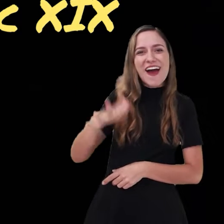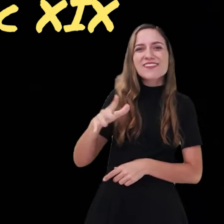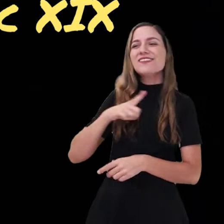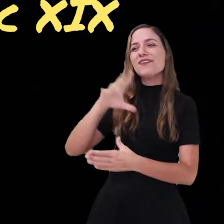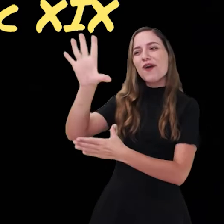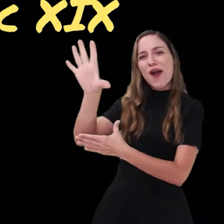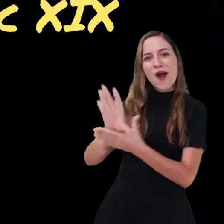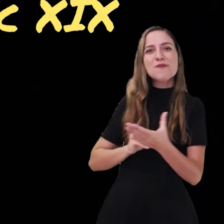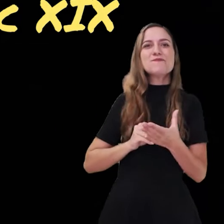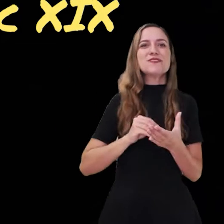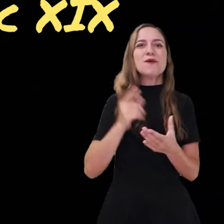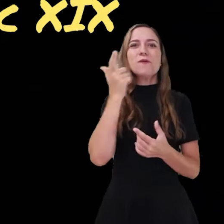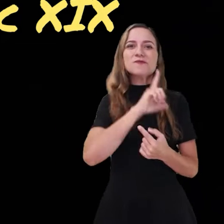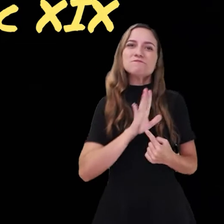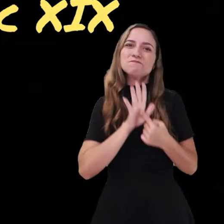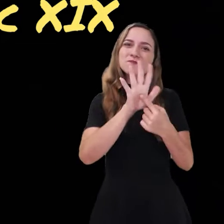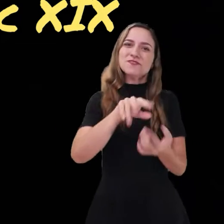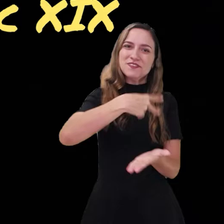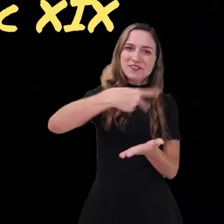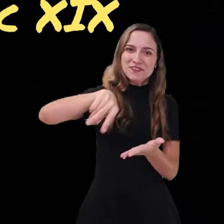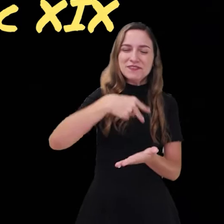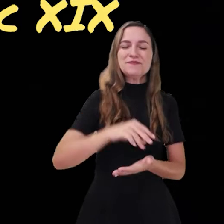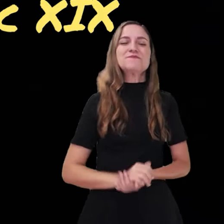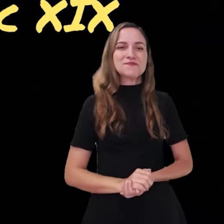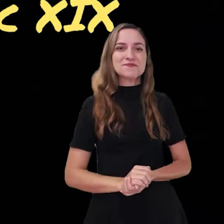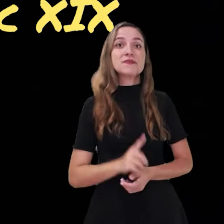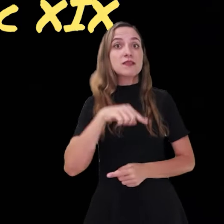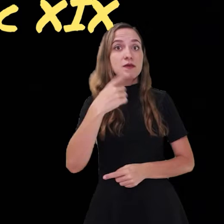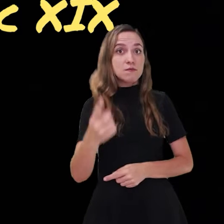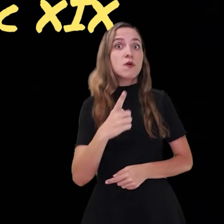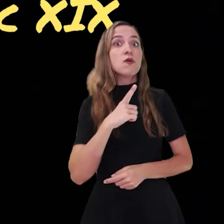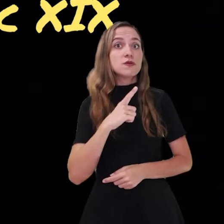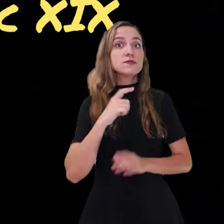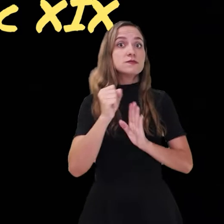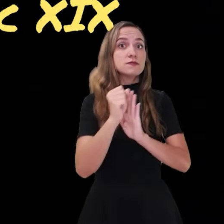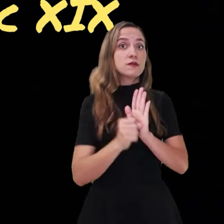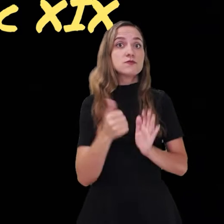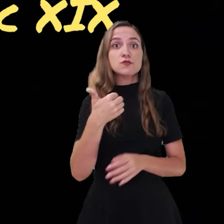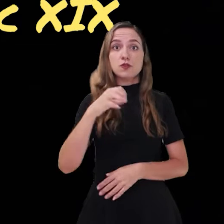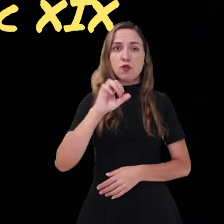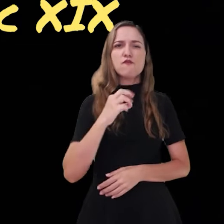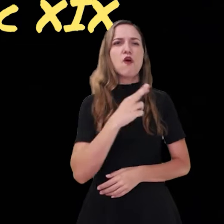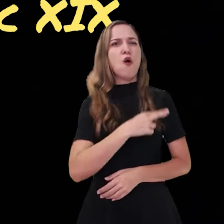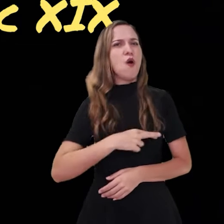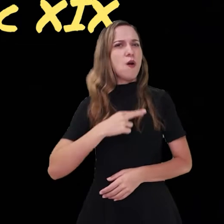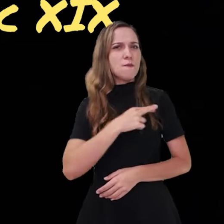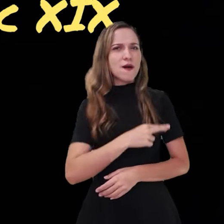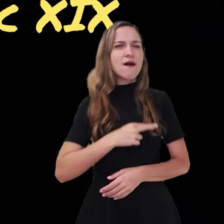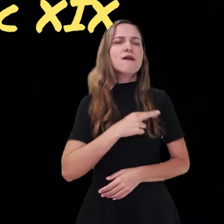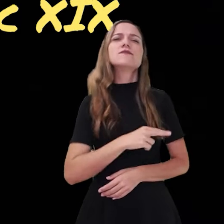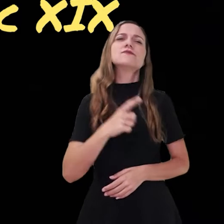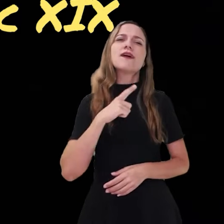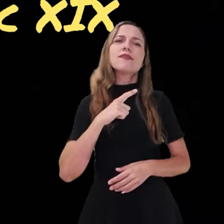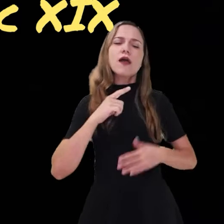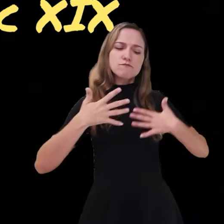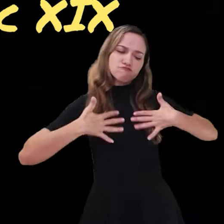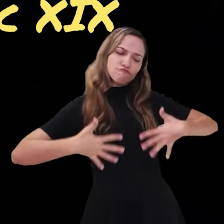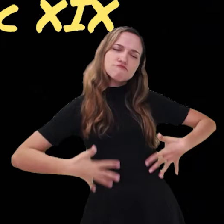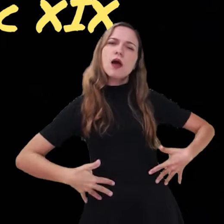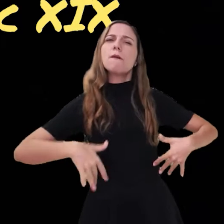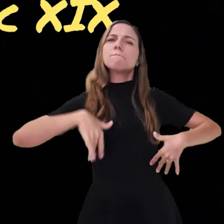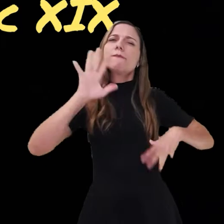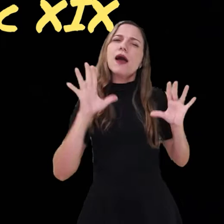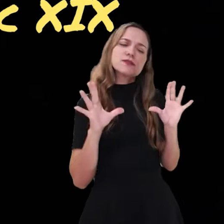Seguindo o movimento romântico do século XIX, os balés representavam fantasias leves e delicadas, baseadas em